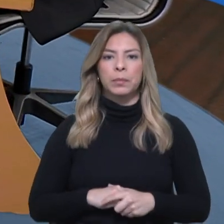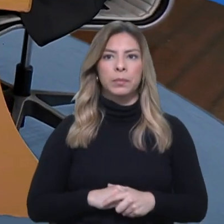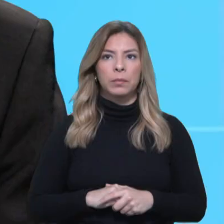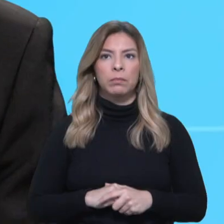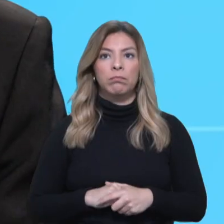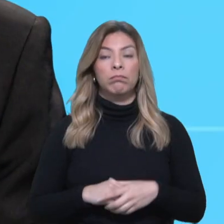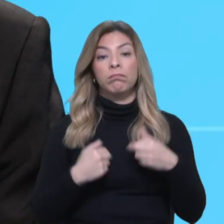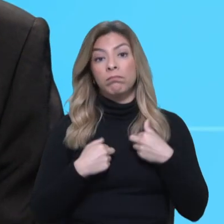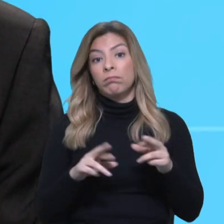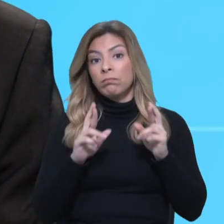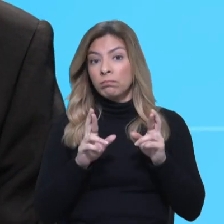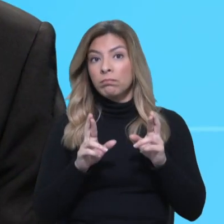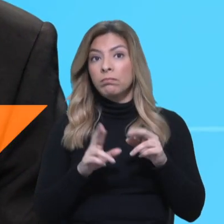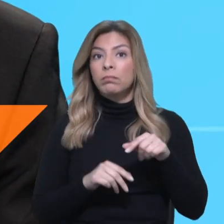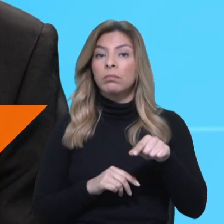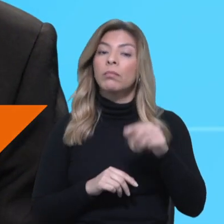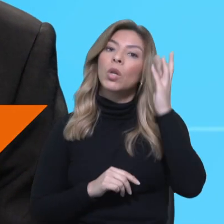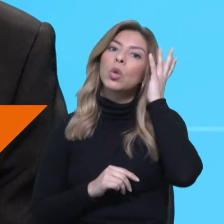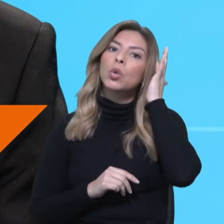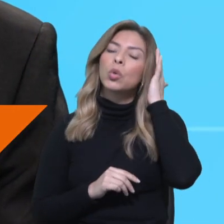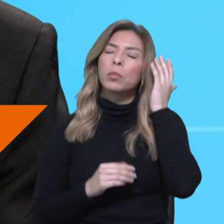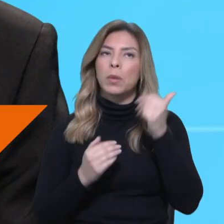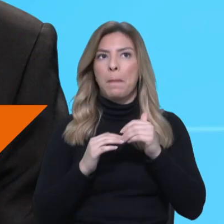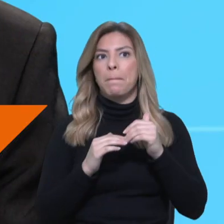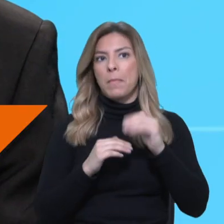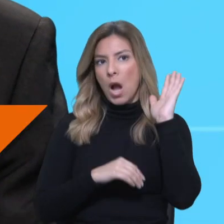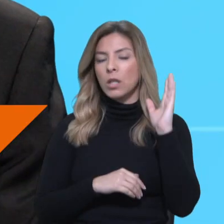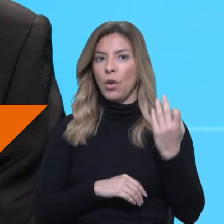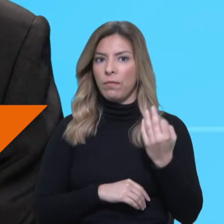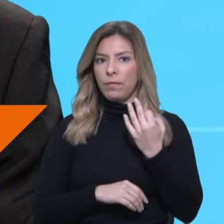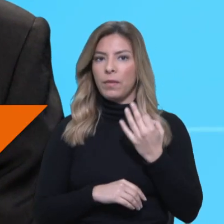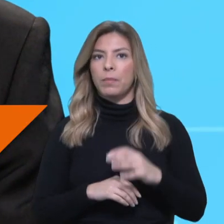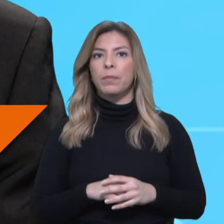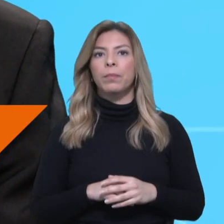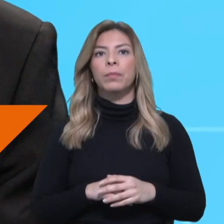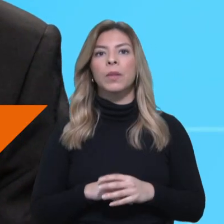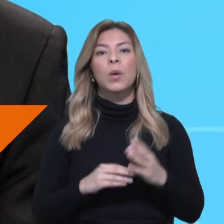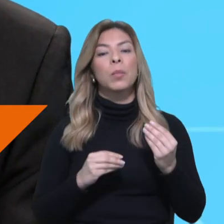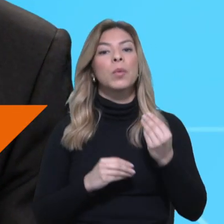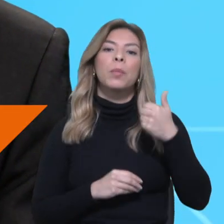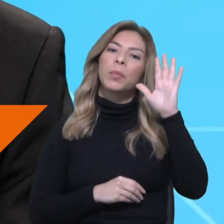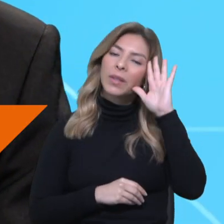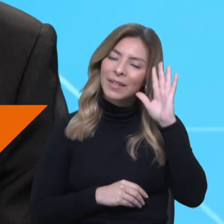Esperamos que seja, de facto, um número expressivo. Em primeiro lugar, novamente, boa tarde.